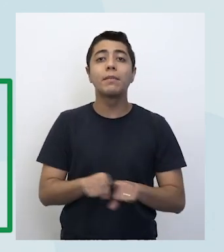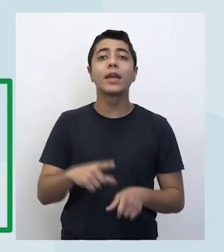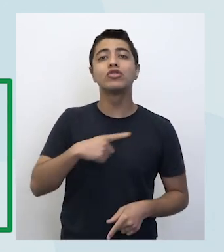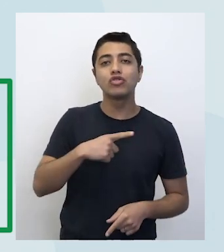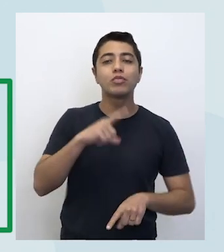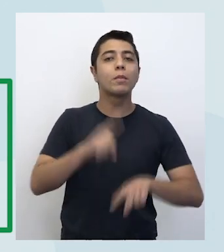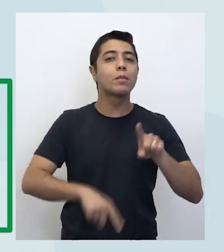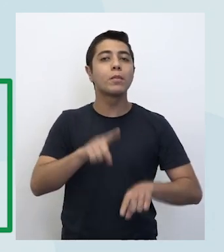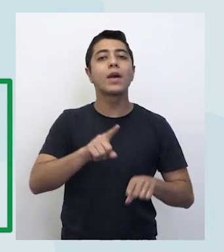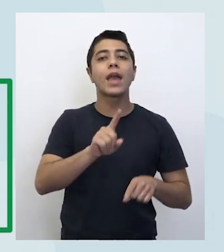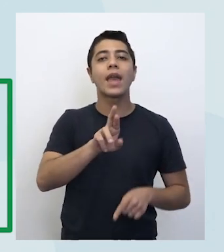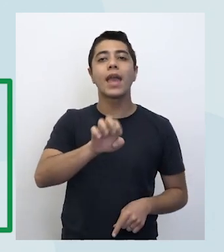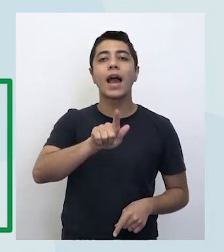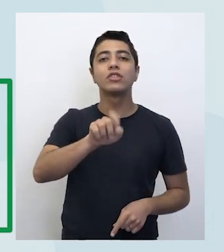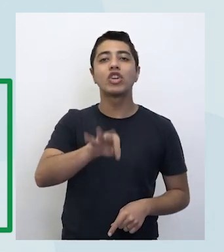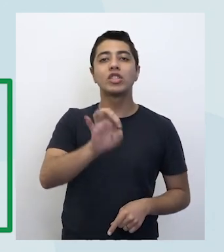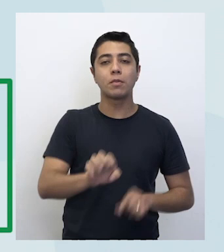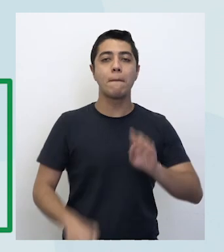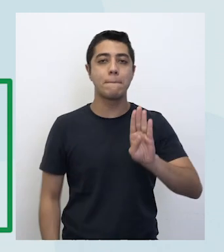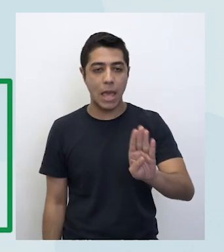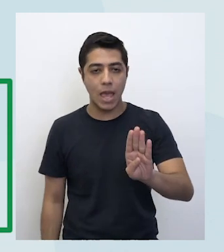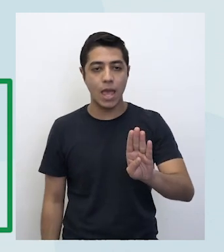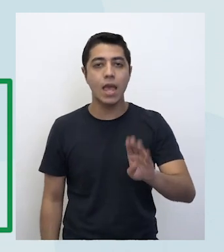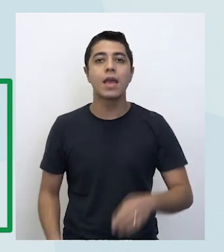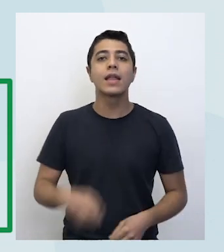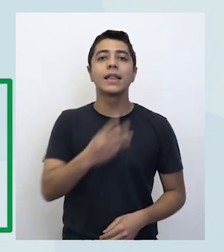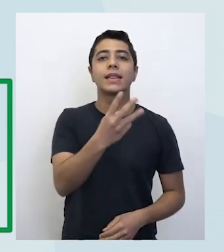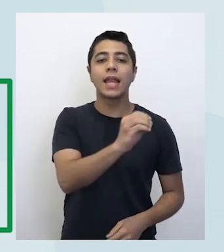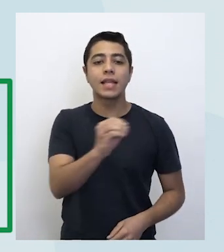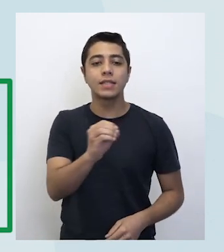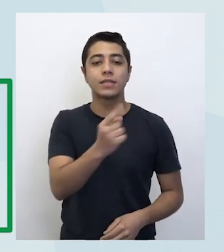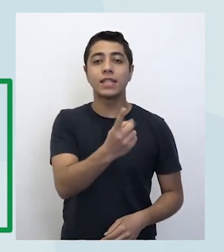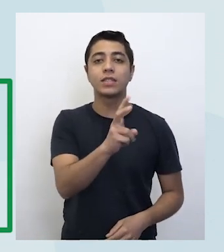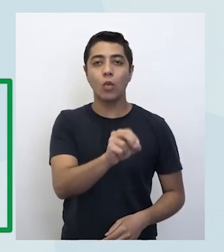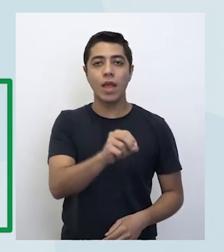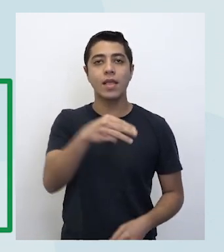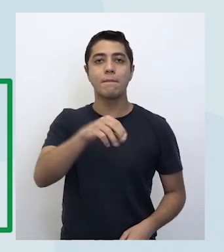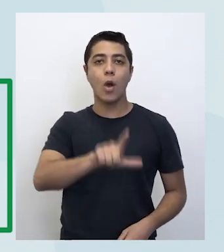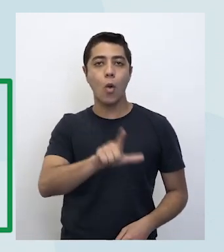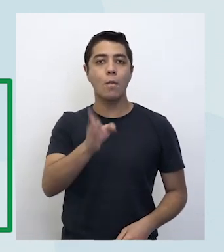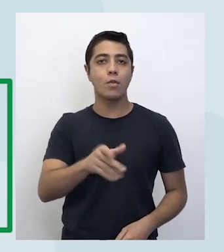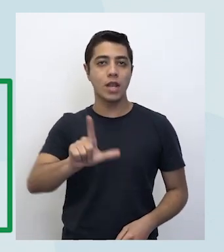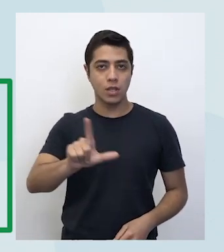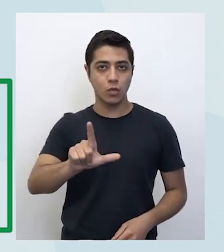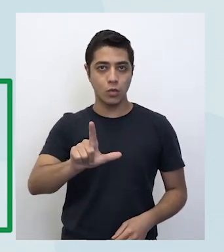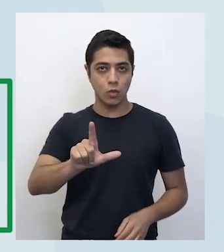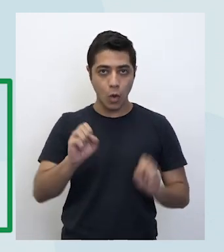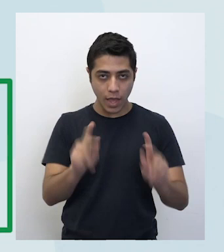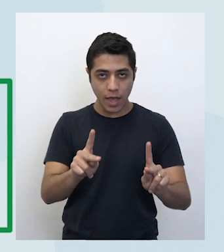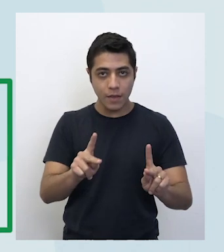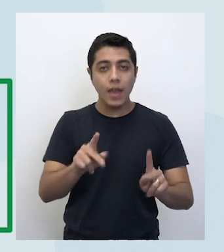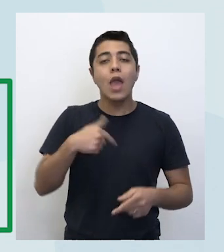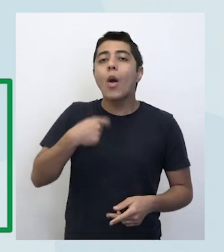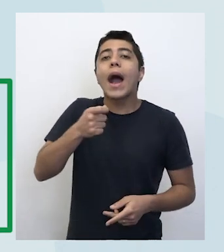litro. Como eu não iniciei a reação, então eu não vou ter produto ainda, perfeito? É que nem você fazer um bolo. Você vai